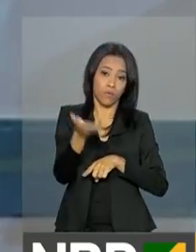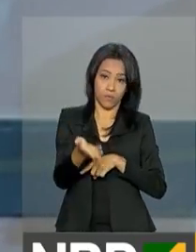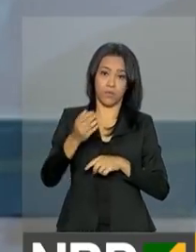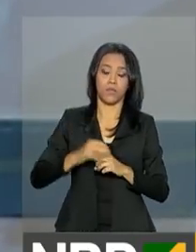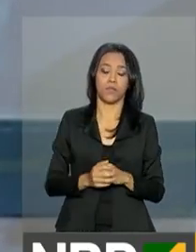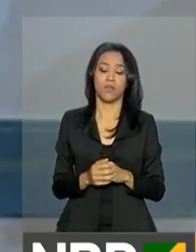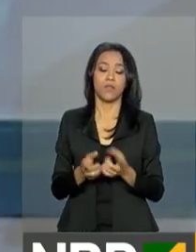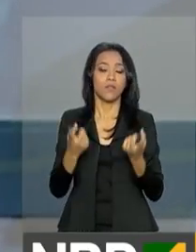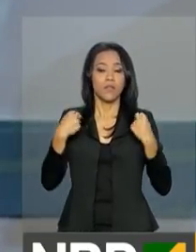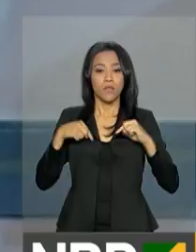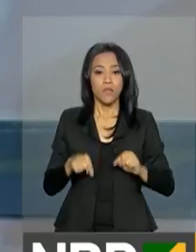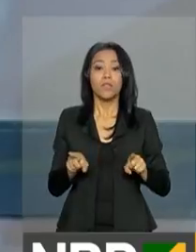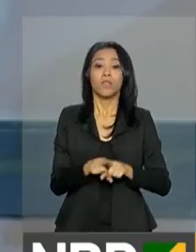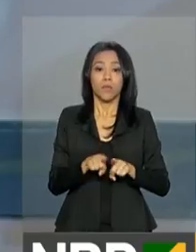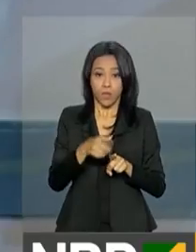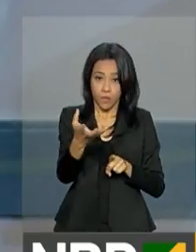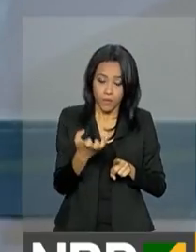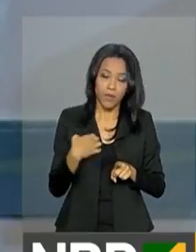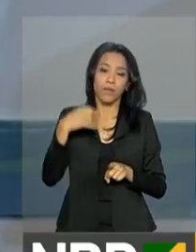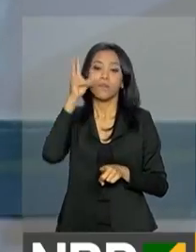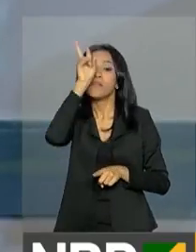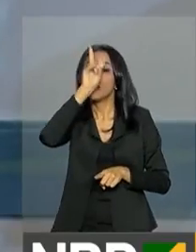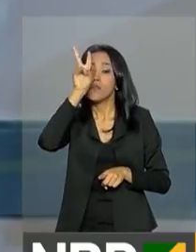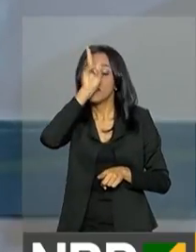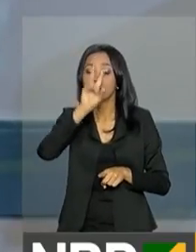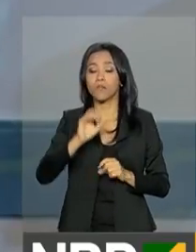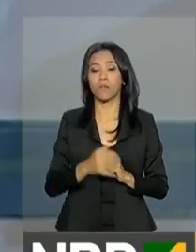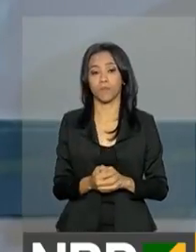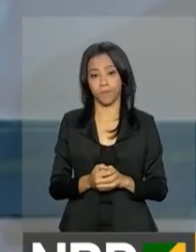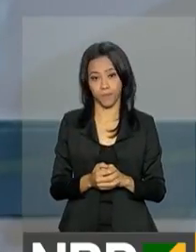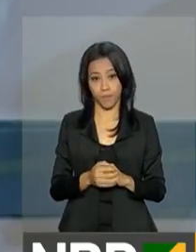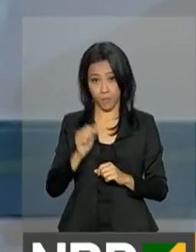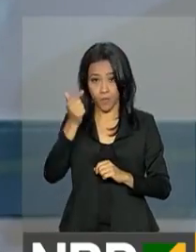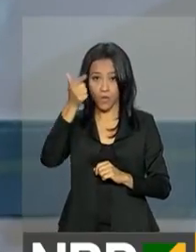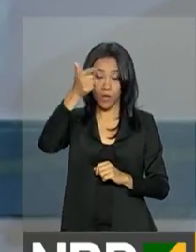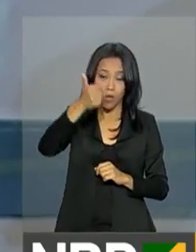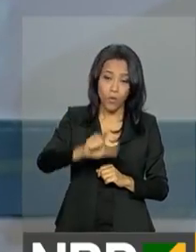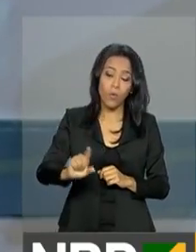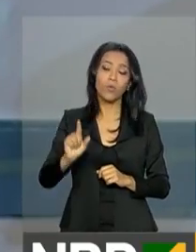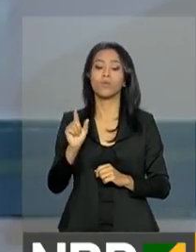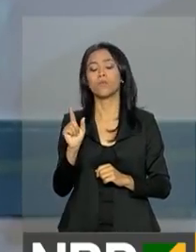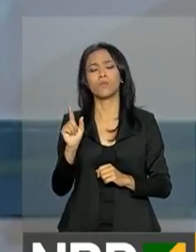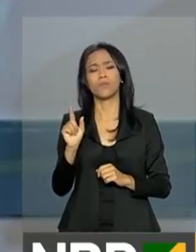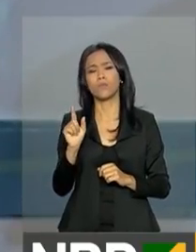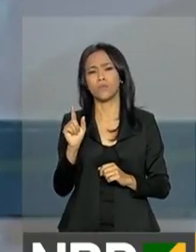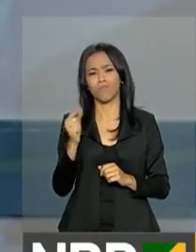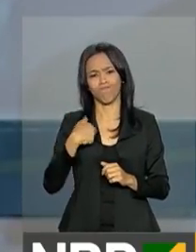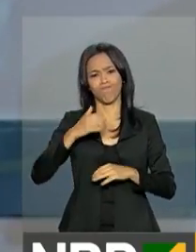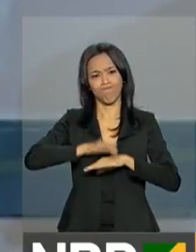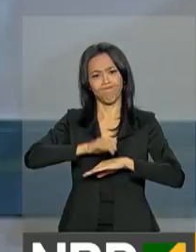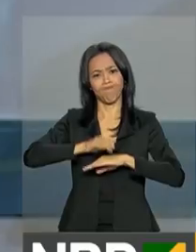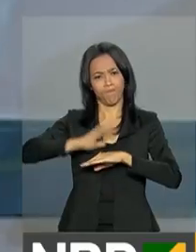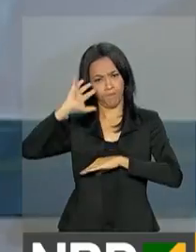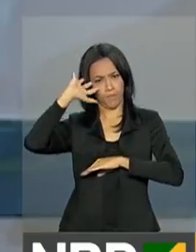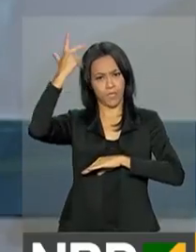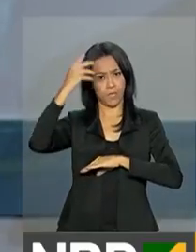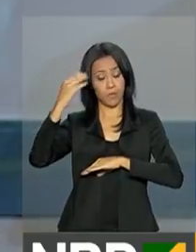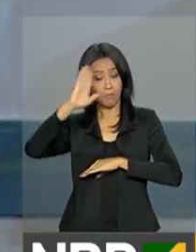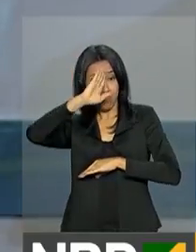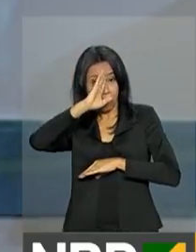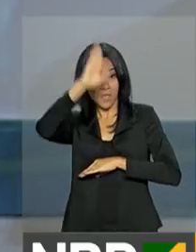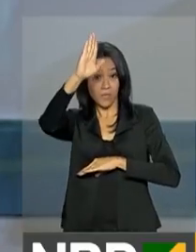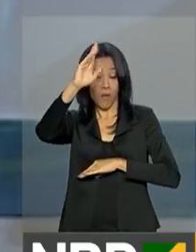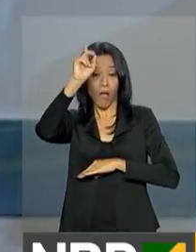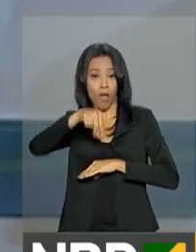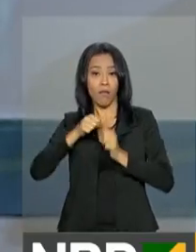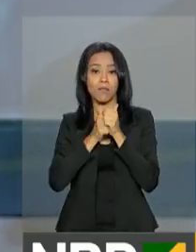Eu quero relembrar também que outro passo fundamental, também pautado pela ideia